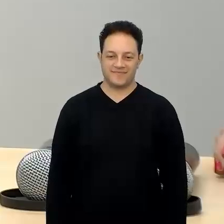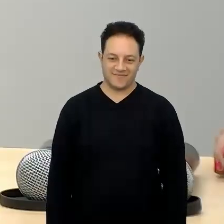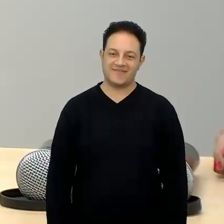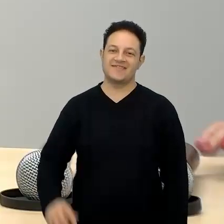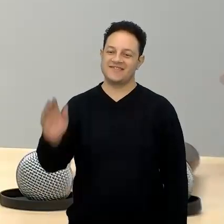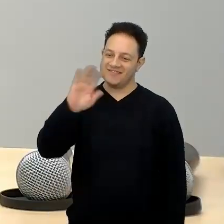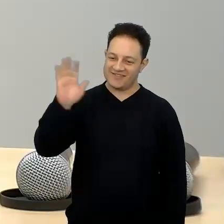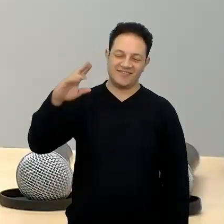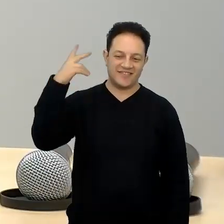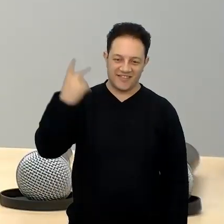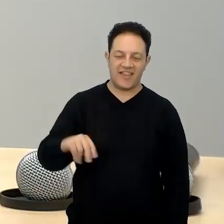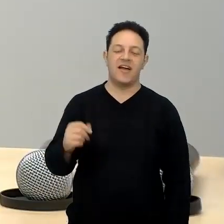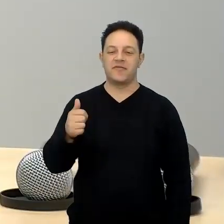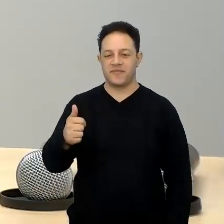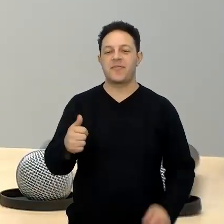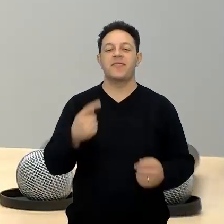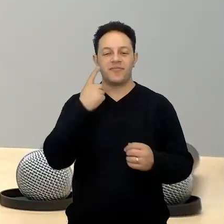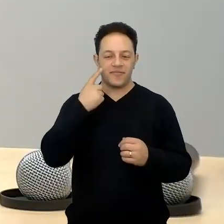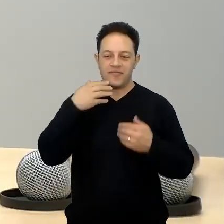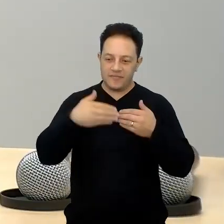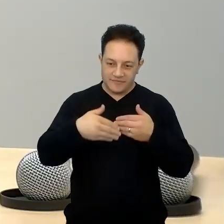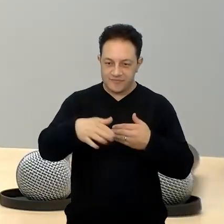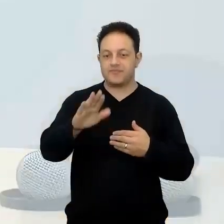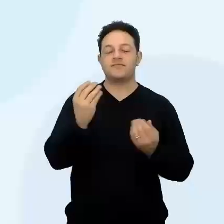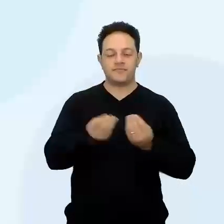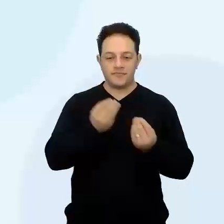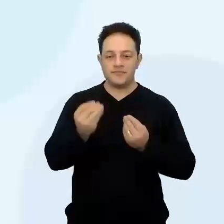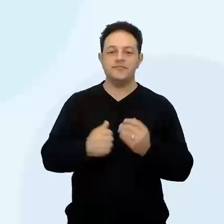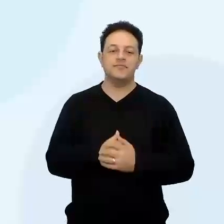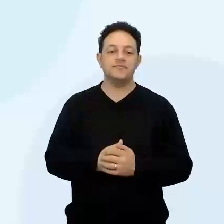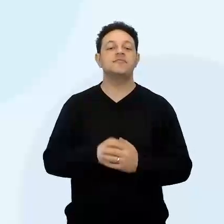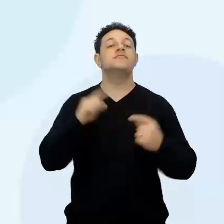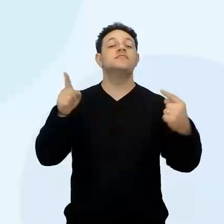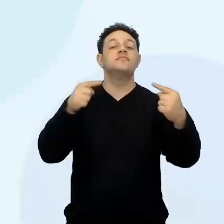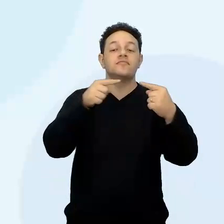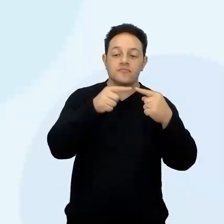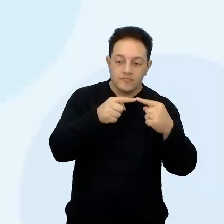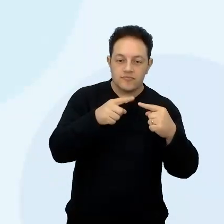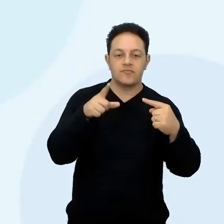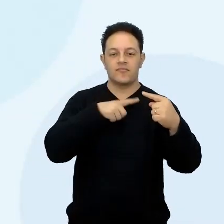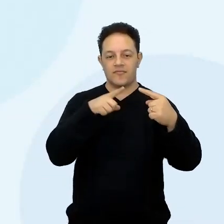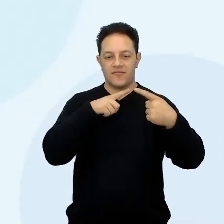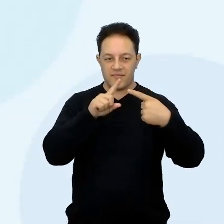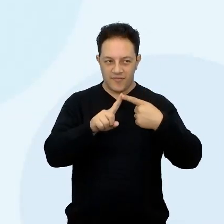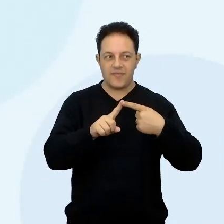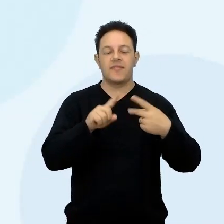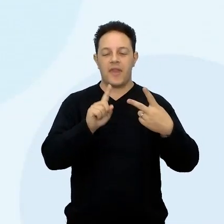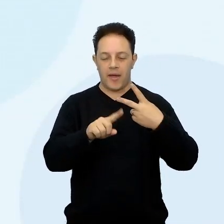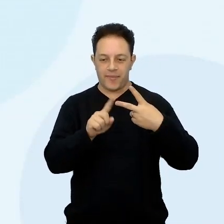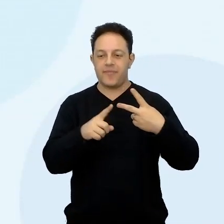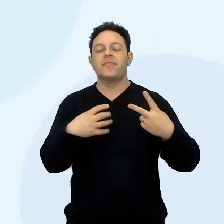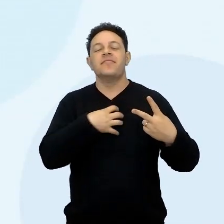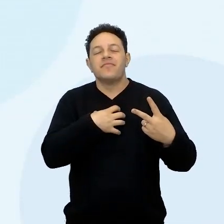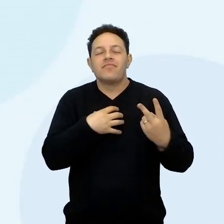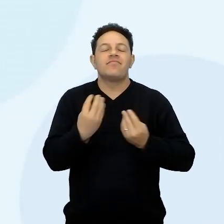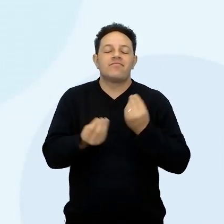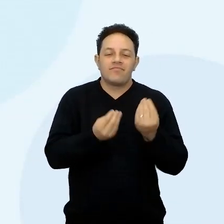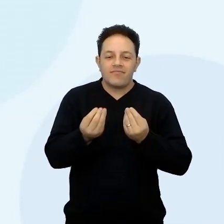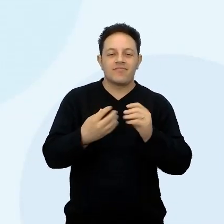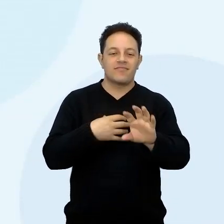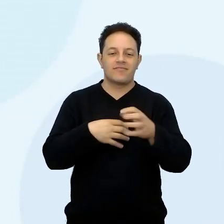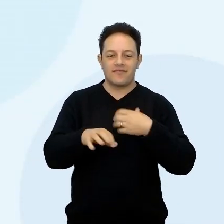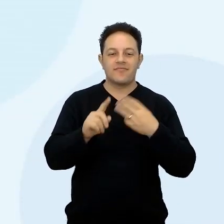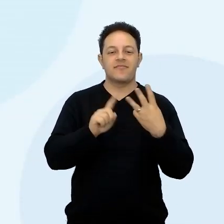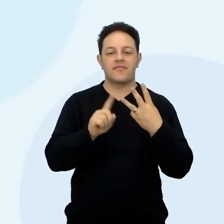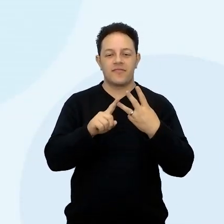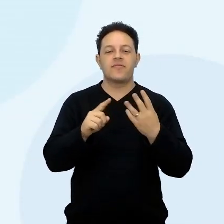Vamos lá para o nosso percurso formativo? Ó, a gente vai falar os objetivos, vamos fazer uma sensibilização, vamos falar dos